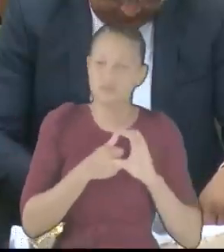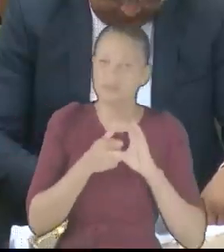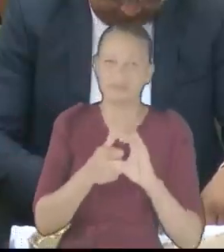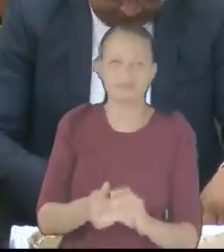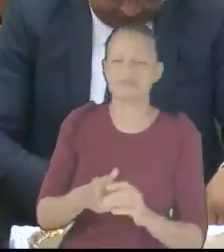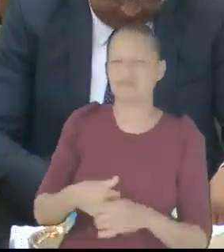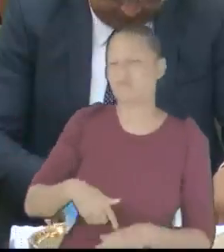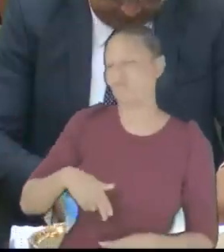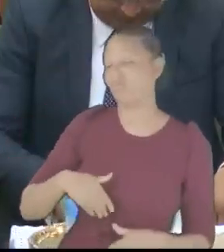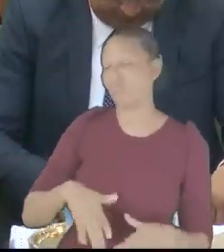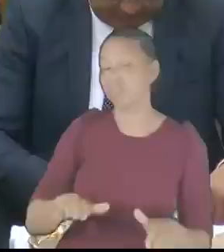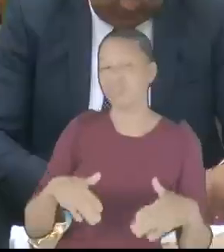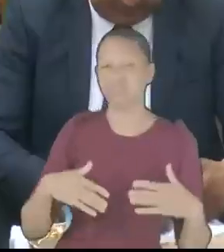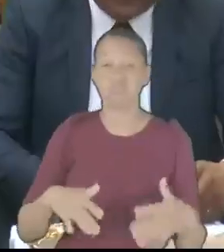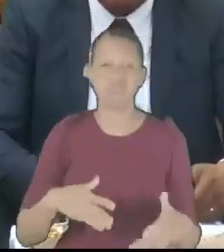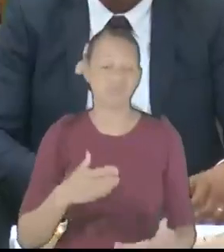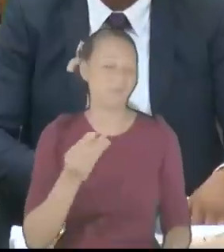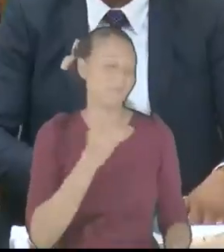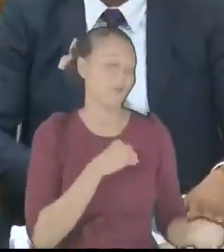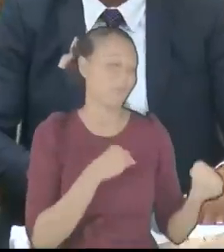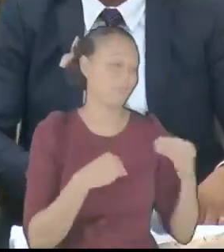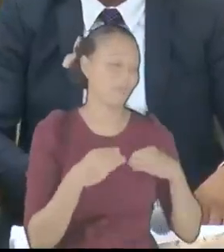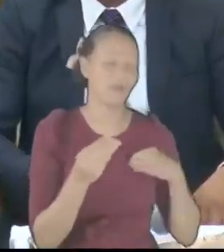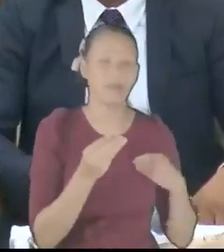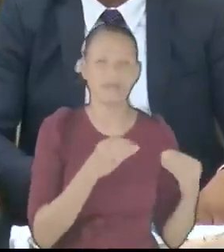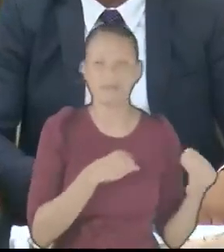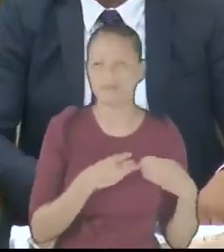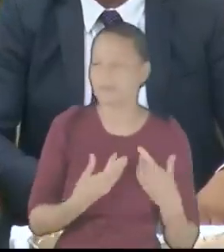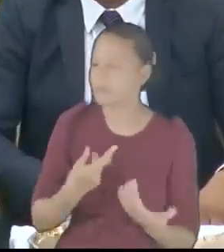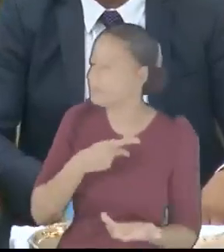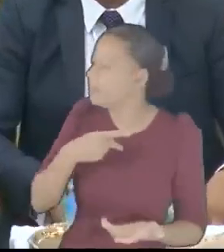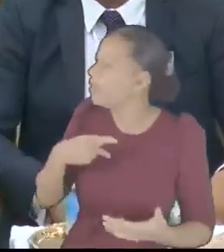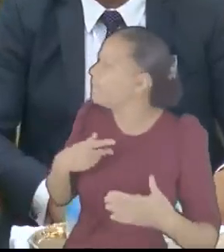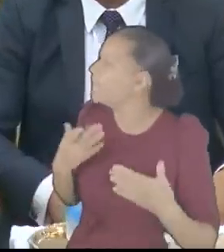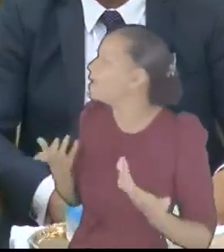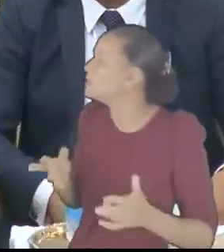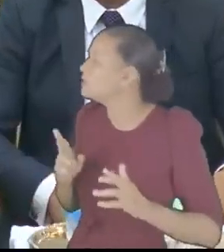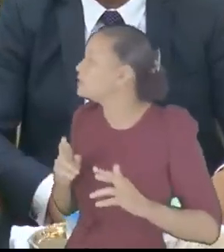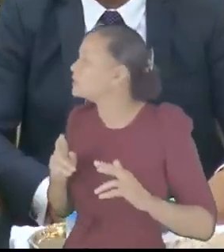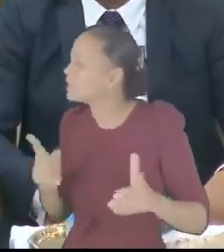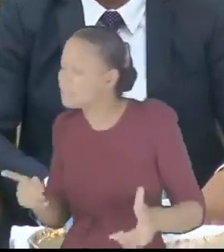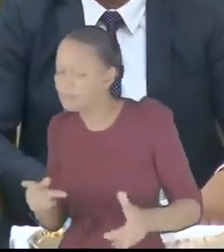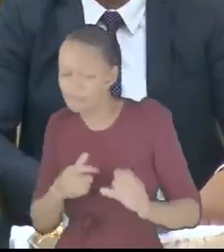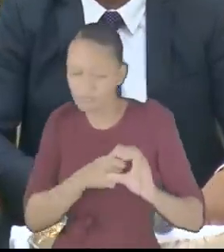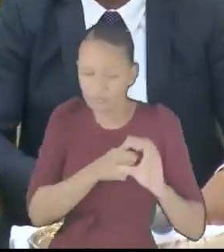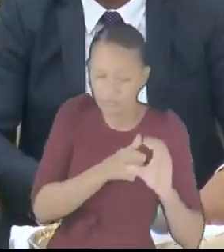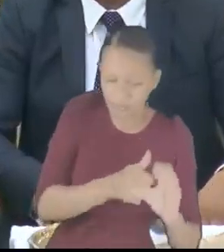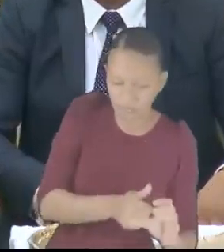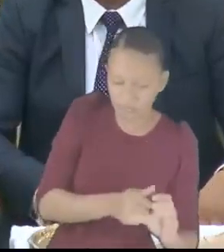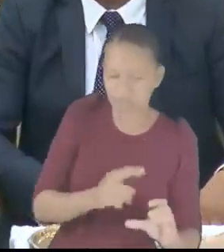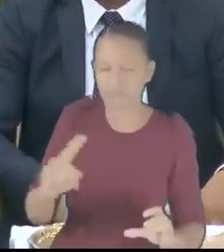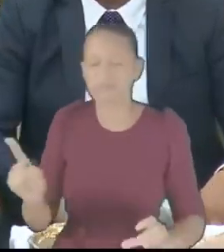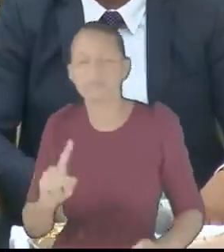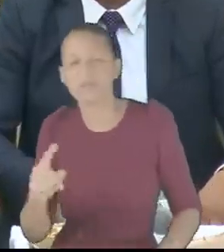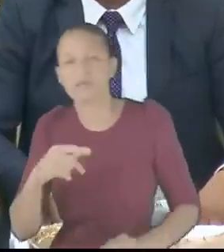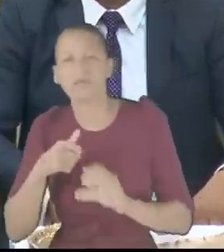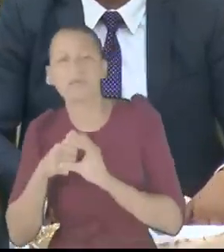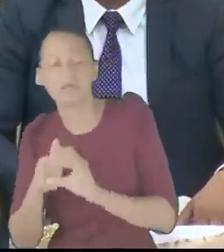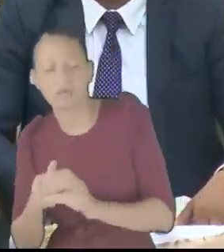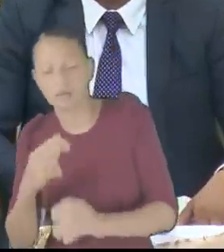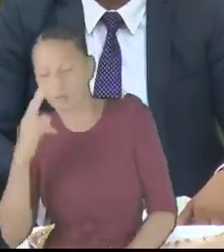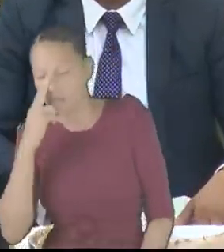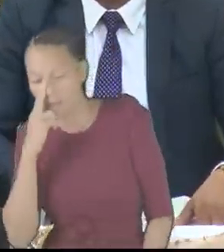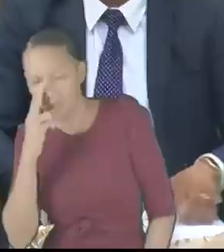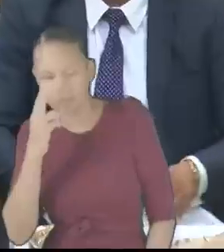ser relaxado. Um cristão que peca, pastor, qual é a diferença do cristão para o não cristão, do